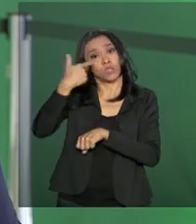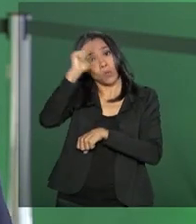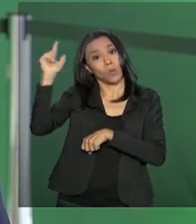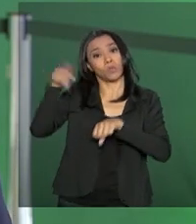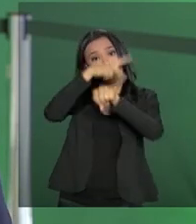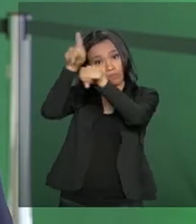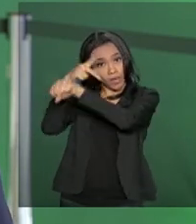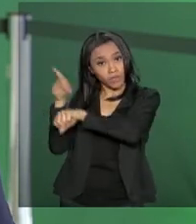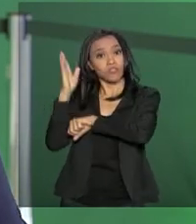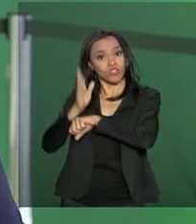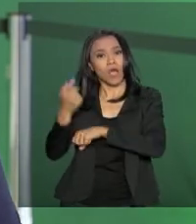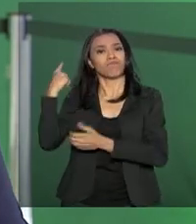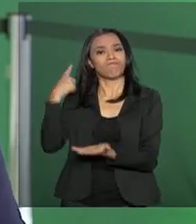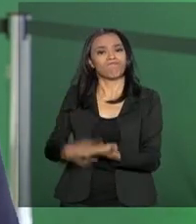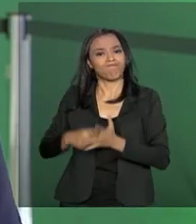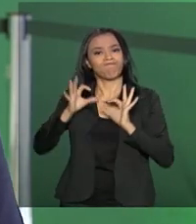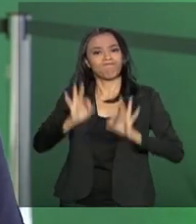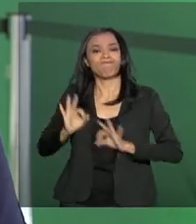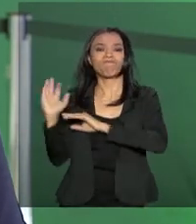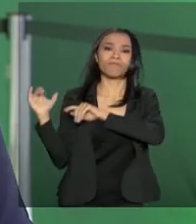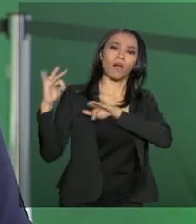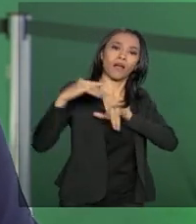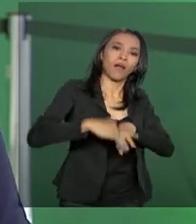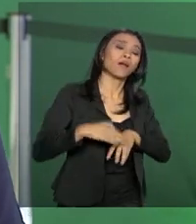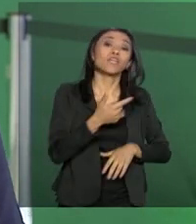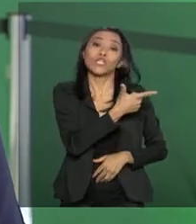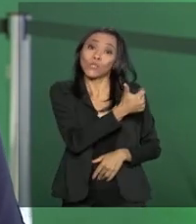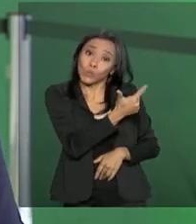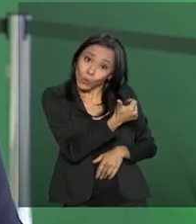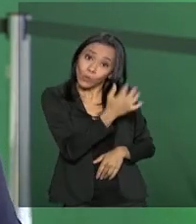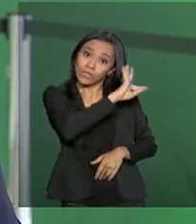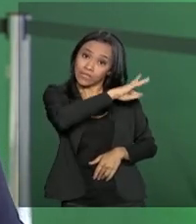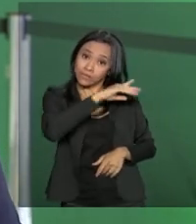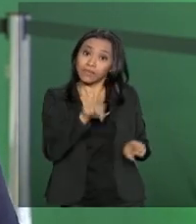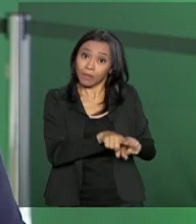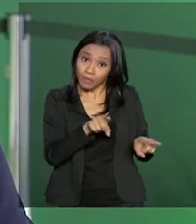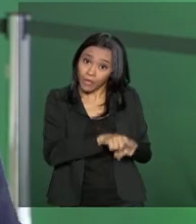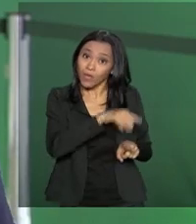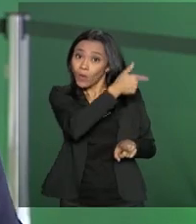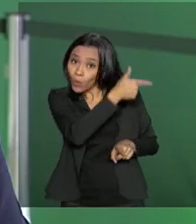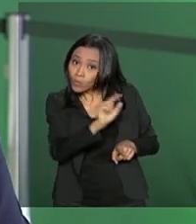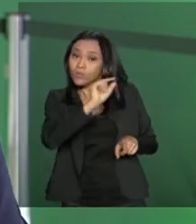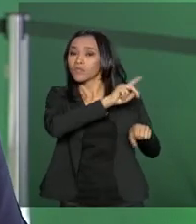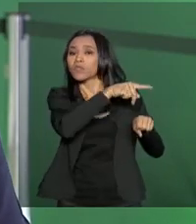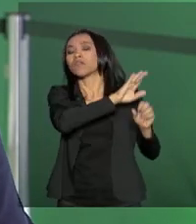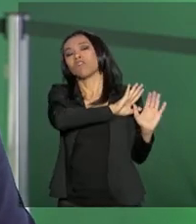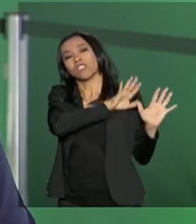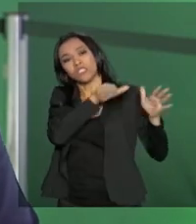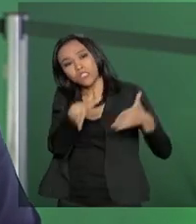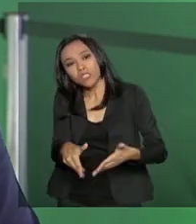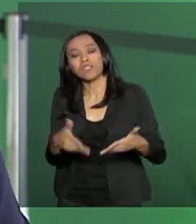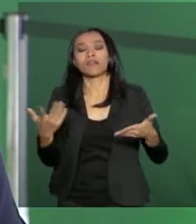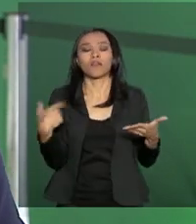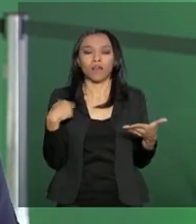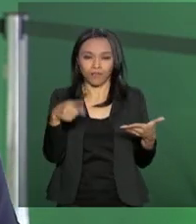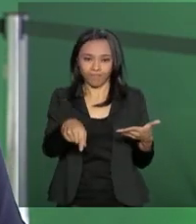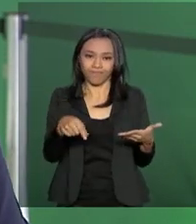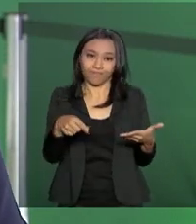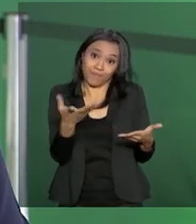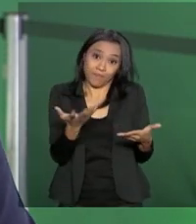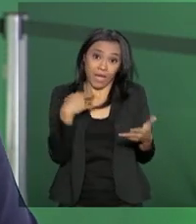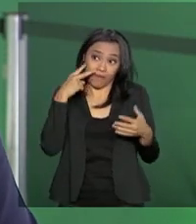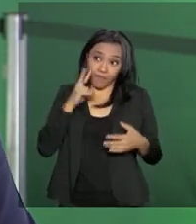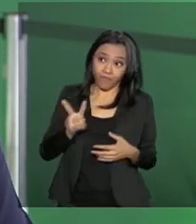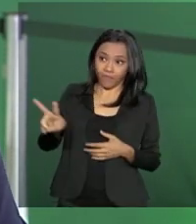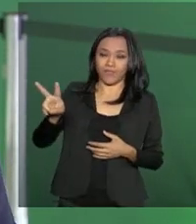que estarão aqui para acompanhar a posse e 12 chefes de estado estarão no dia 1º na próxima terça feira na posse do presidente-eleito jair bolsonaro